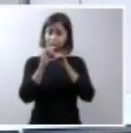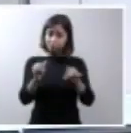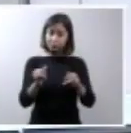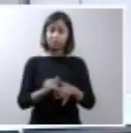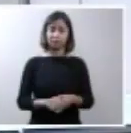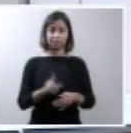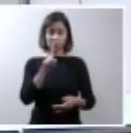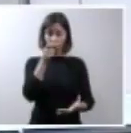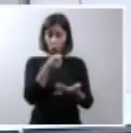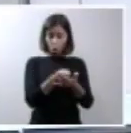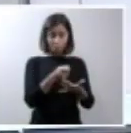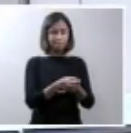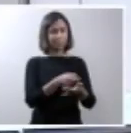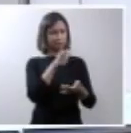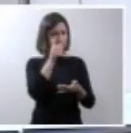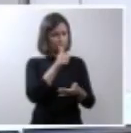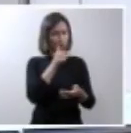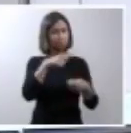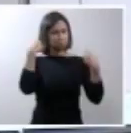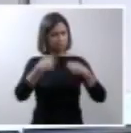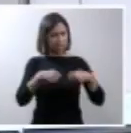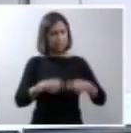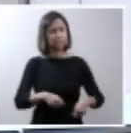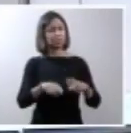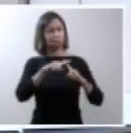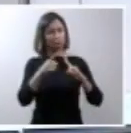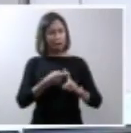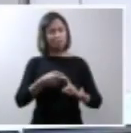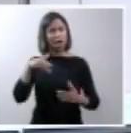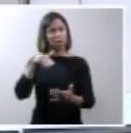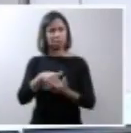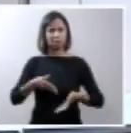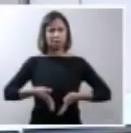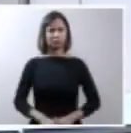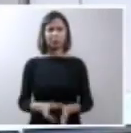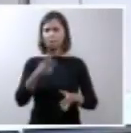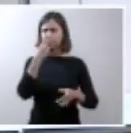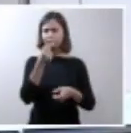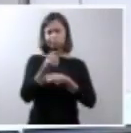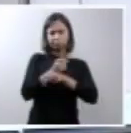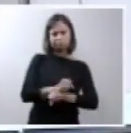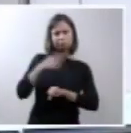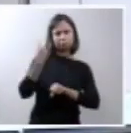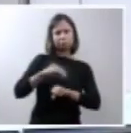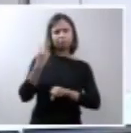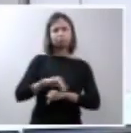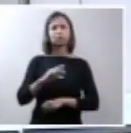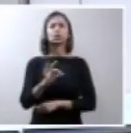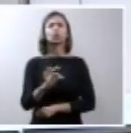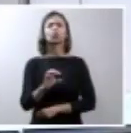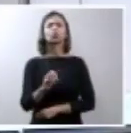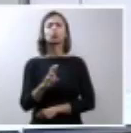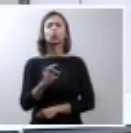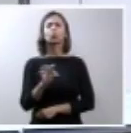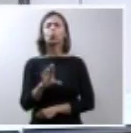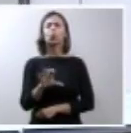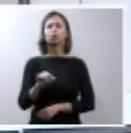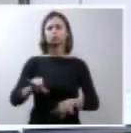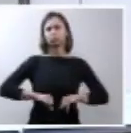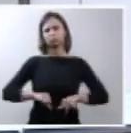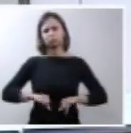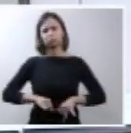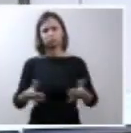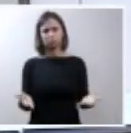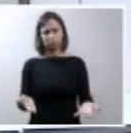obrigar uma mulher a vivenciar essa experiência é uma forma de tortura a ela impingida e um desrespeito a